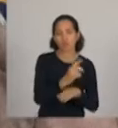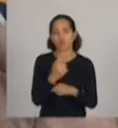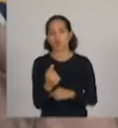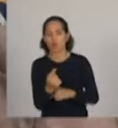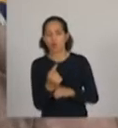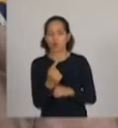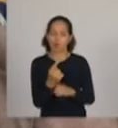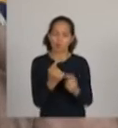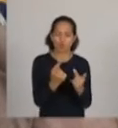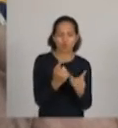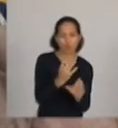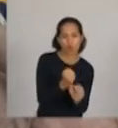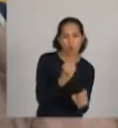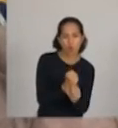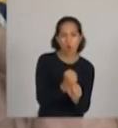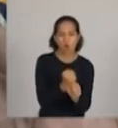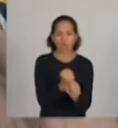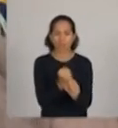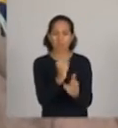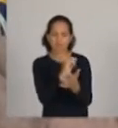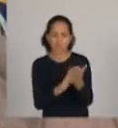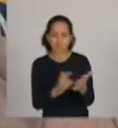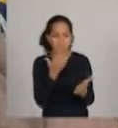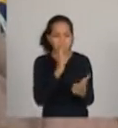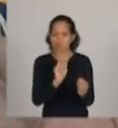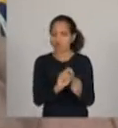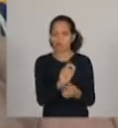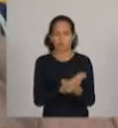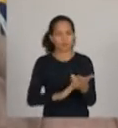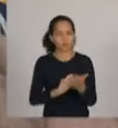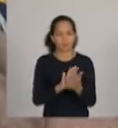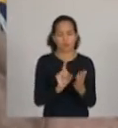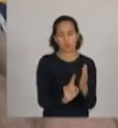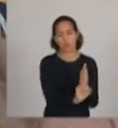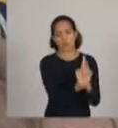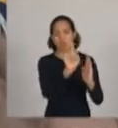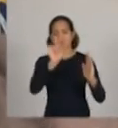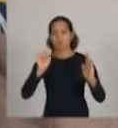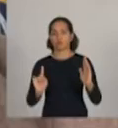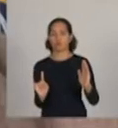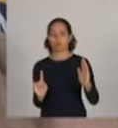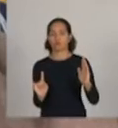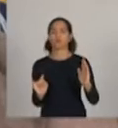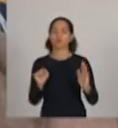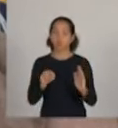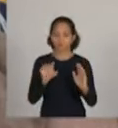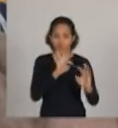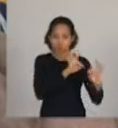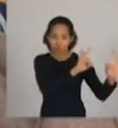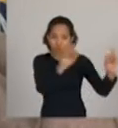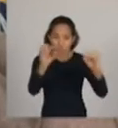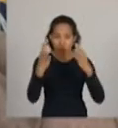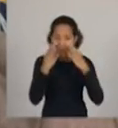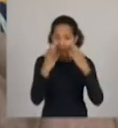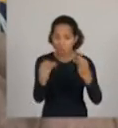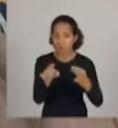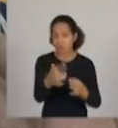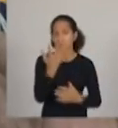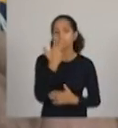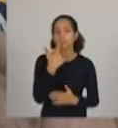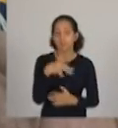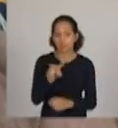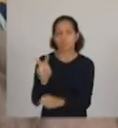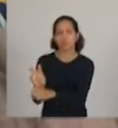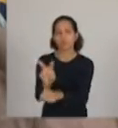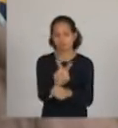e aprendizagem, tendência de isolamento social. Fiquem atentos, porque nossas crianças precisam de